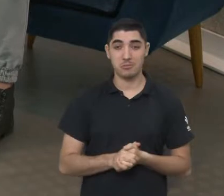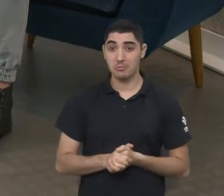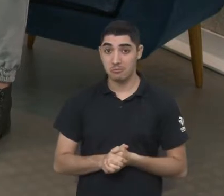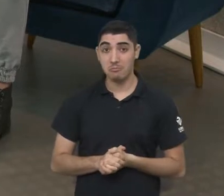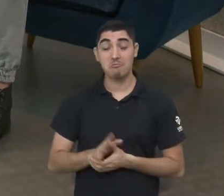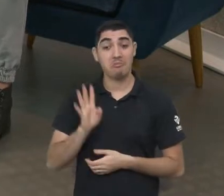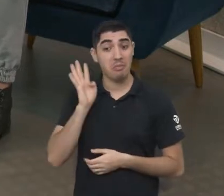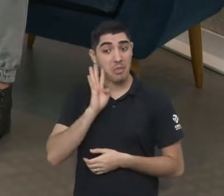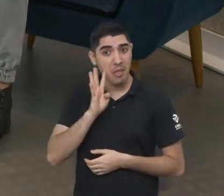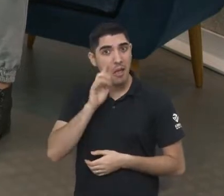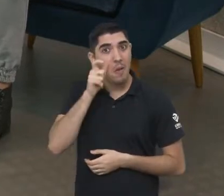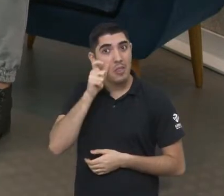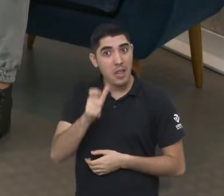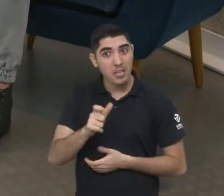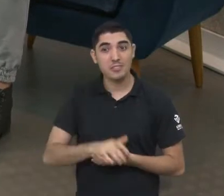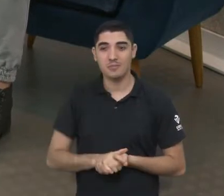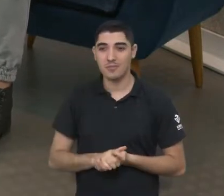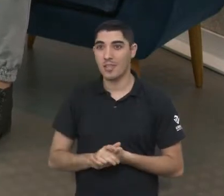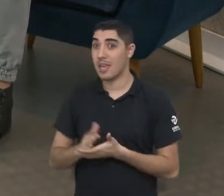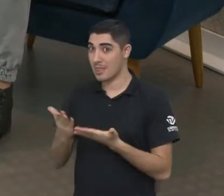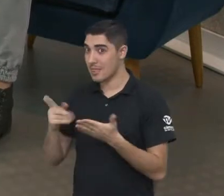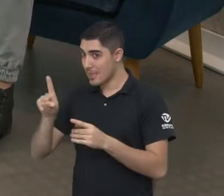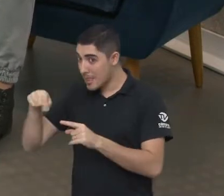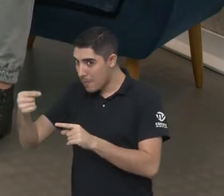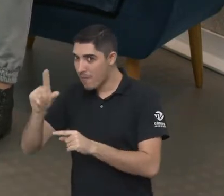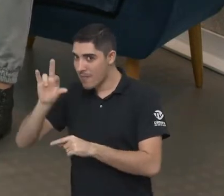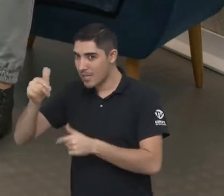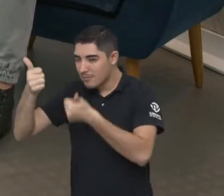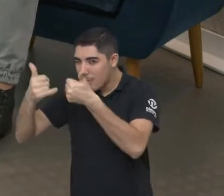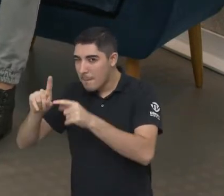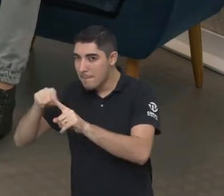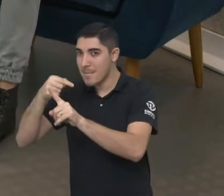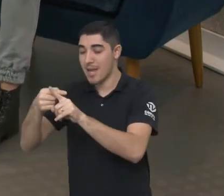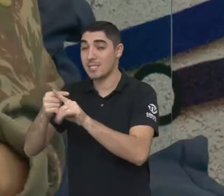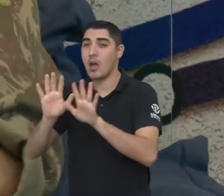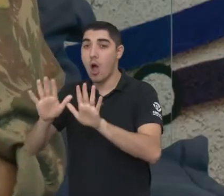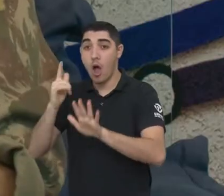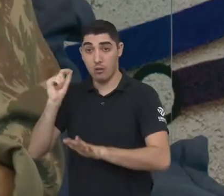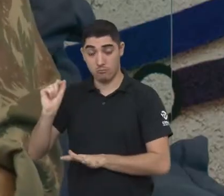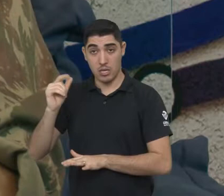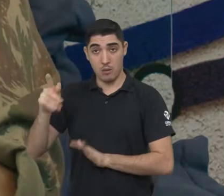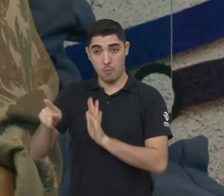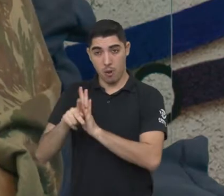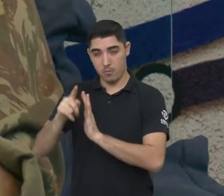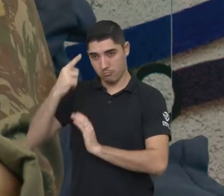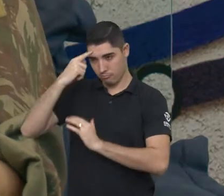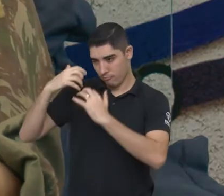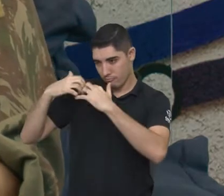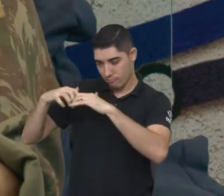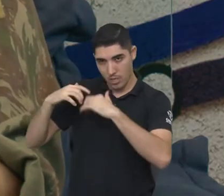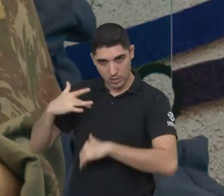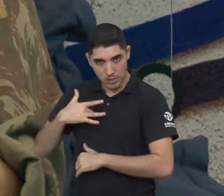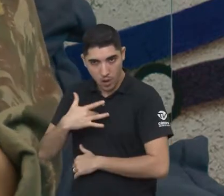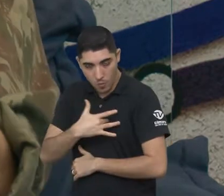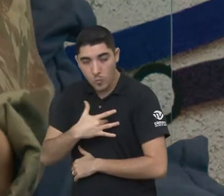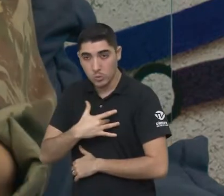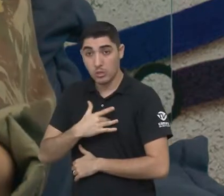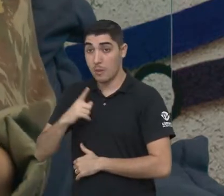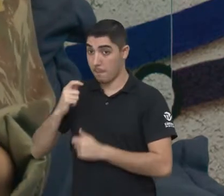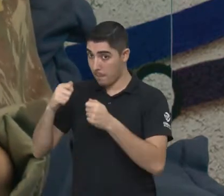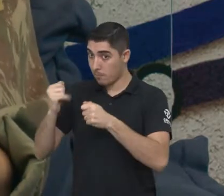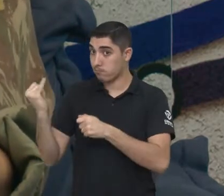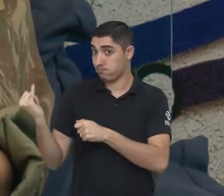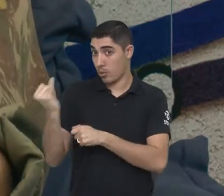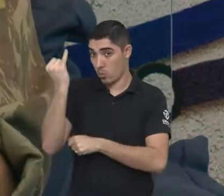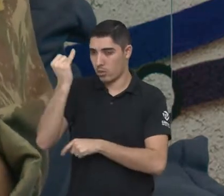legal interessante. isso, muito legal. A gente vai conversar um pouquinho mais sobre isso daqui a pouco, né? E olha só, a saúde mental ela tem sido levada cada vez mais